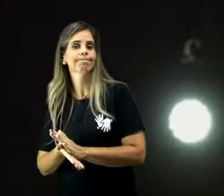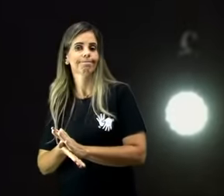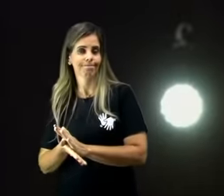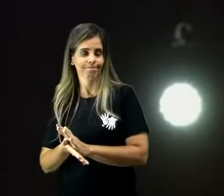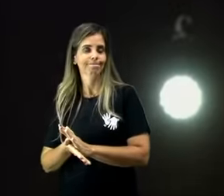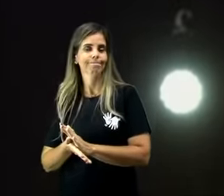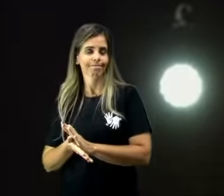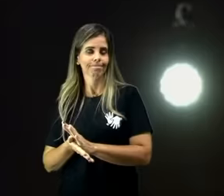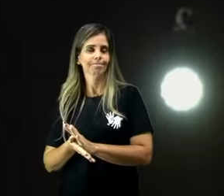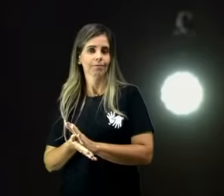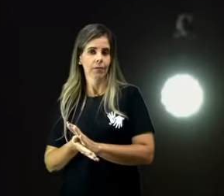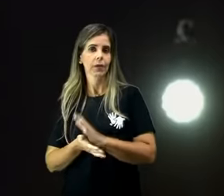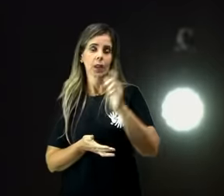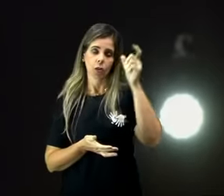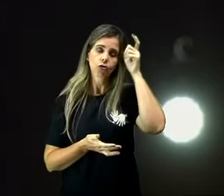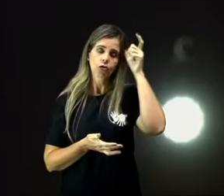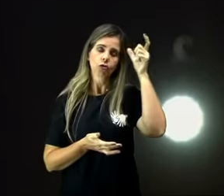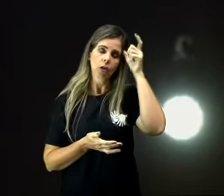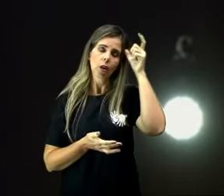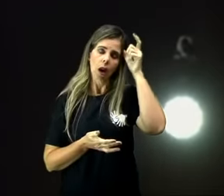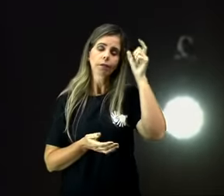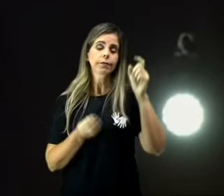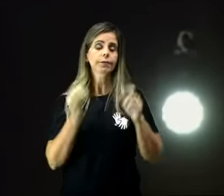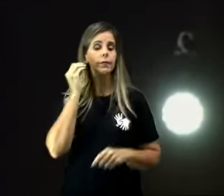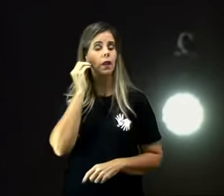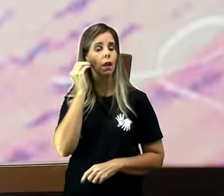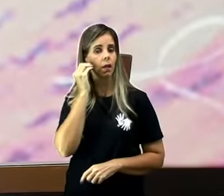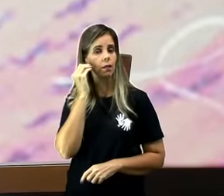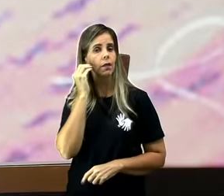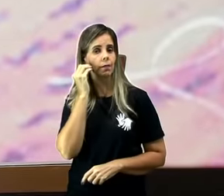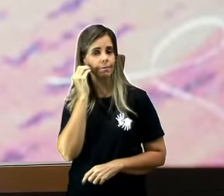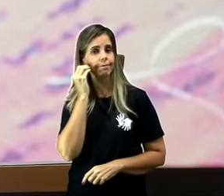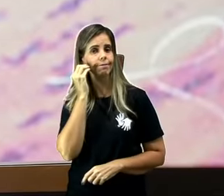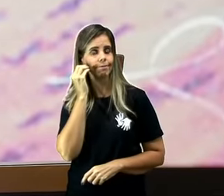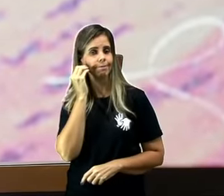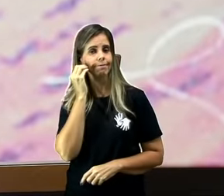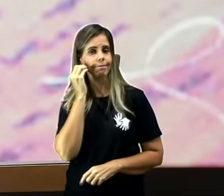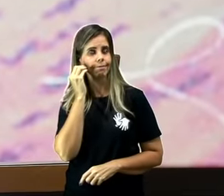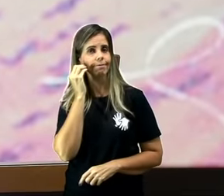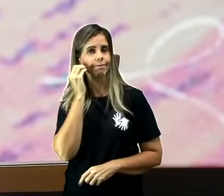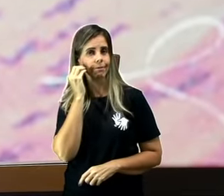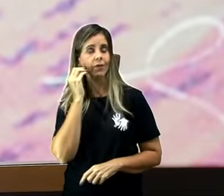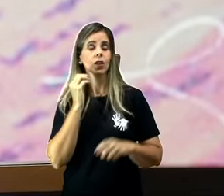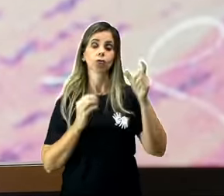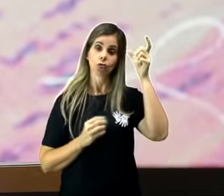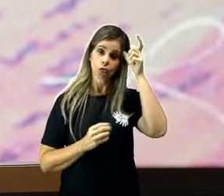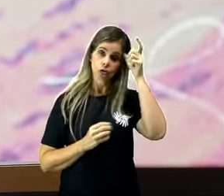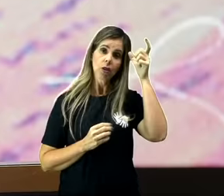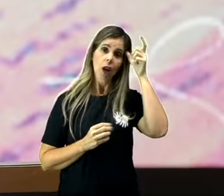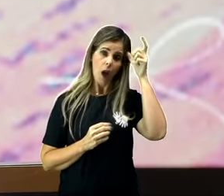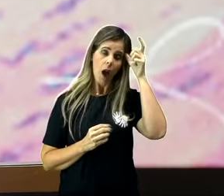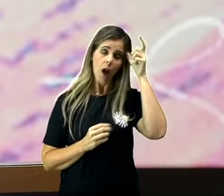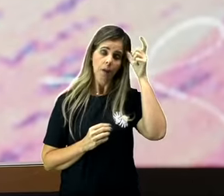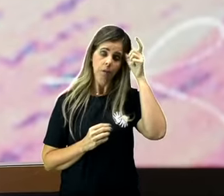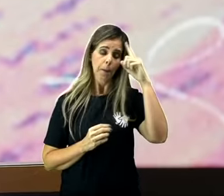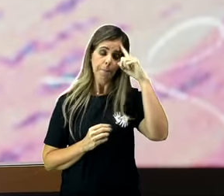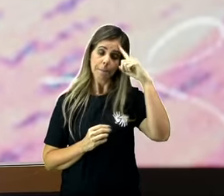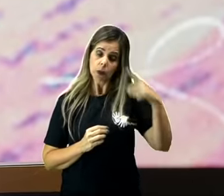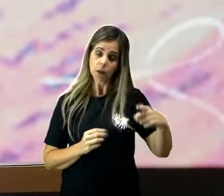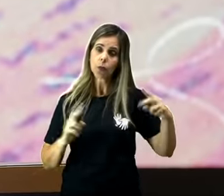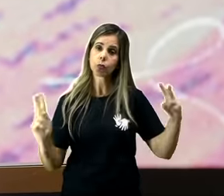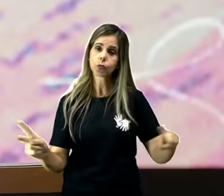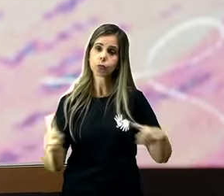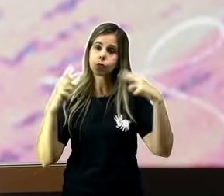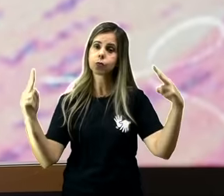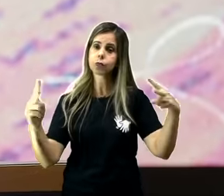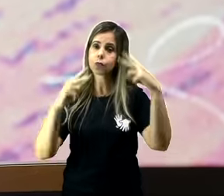propósito, Satanás vai enviar um vento contrário. E é isso mesmo que você acabou de ouvir. Foi Satanás que enviou aquela tempestade.